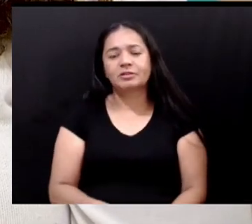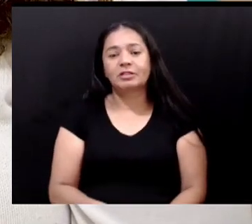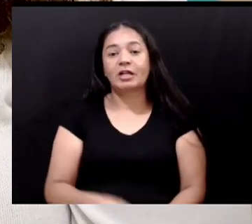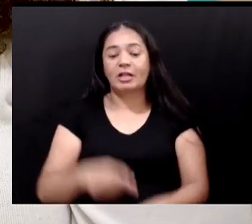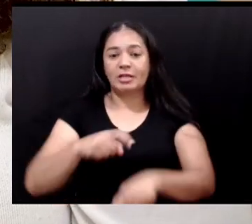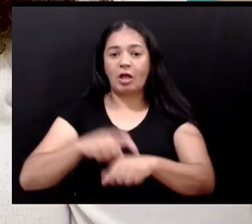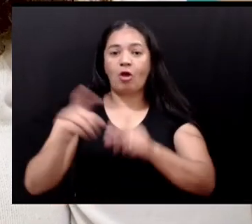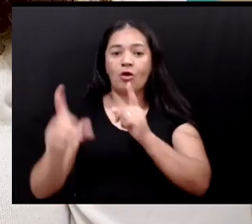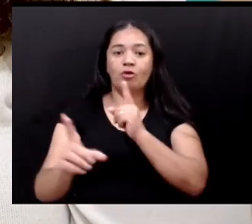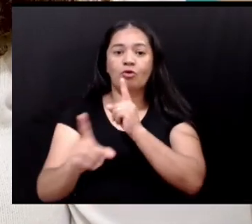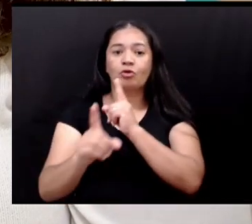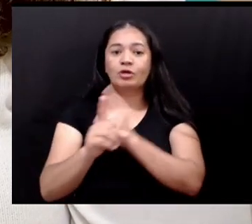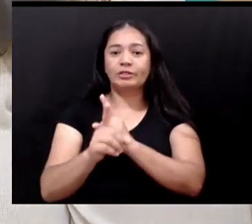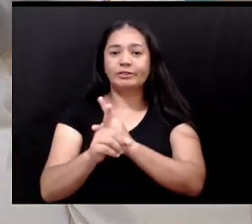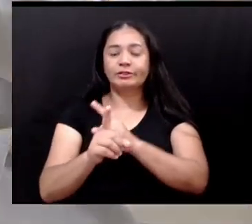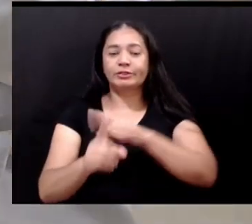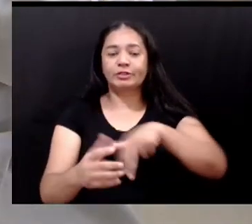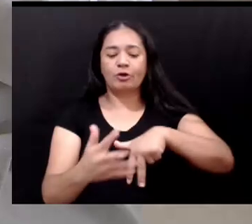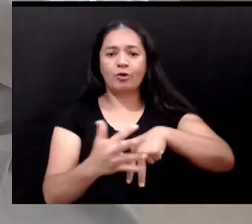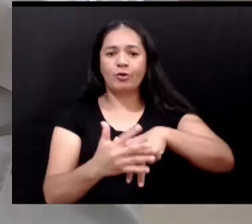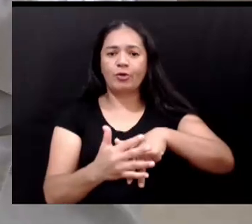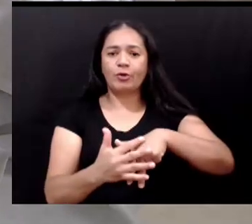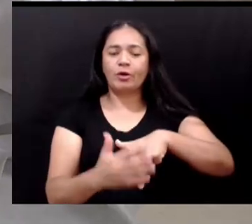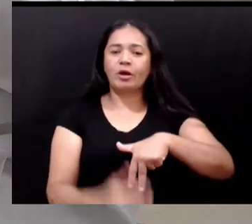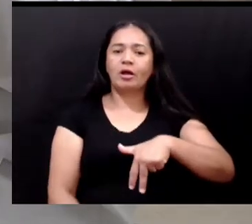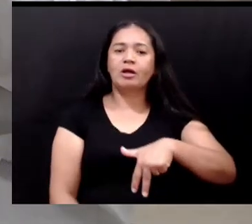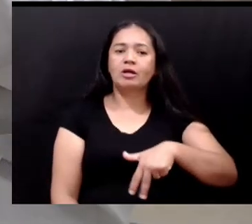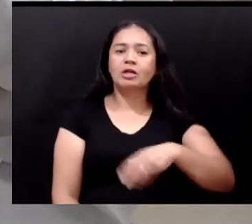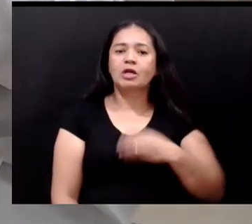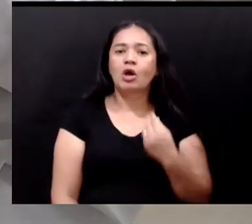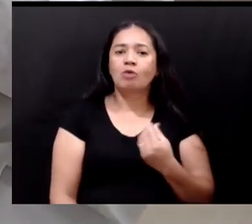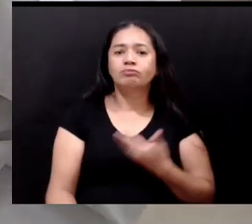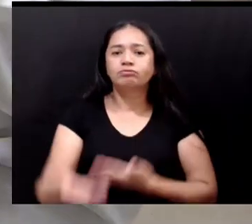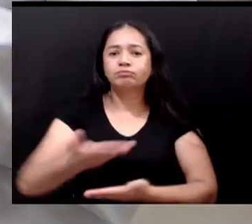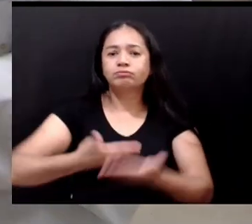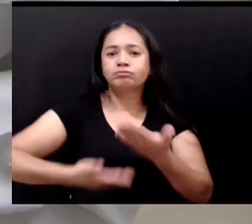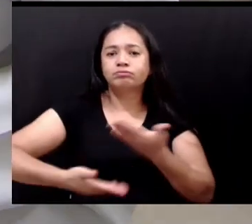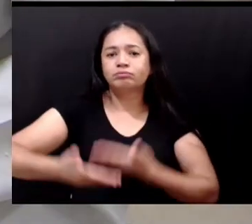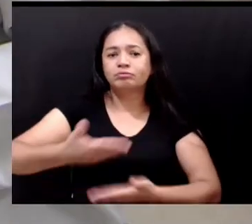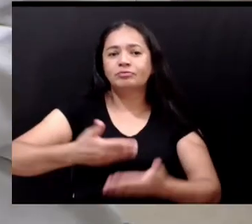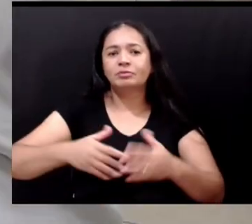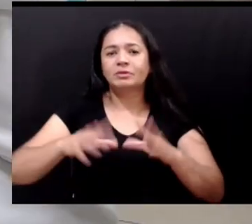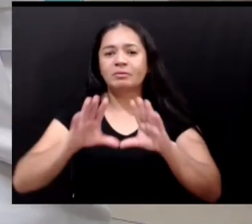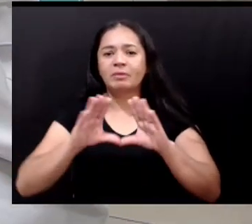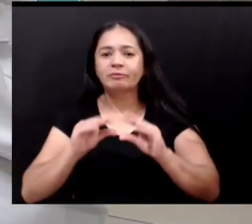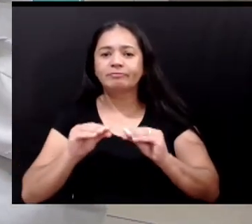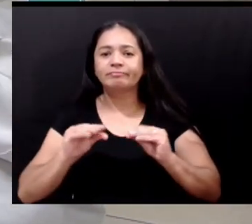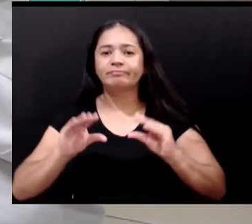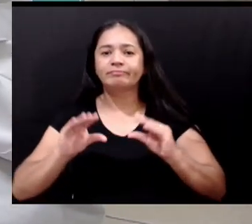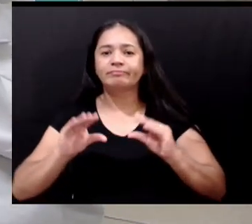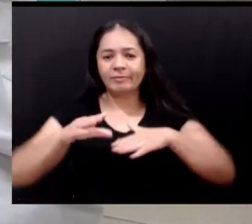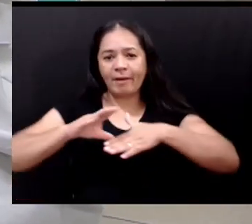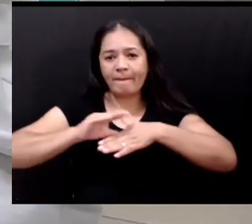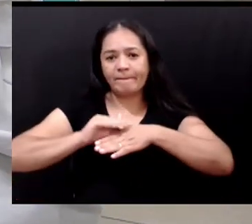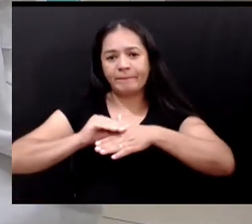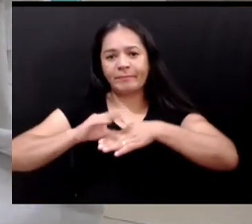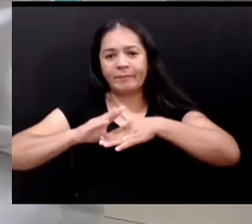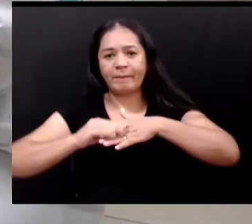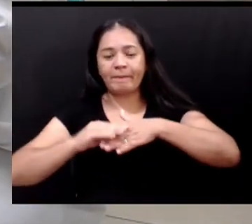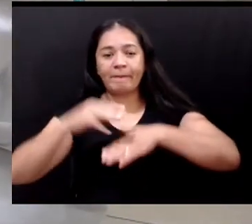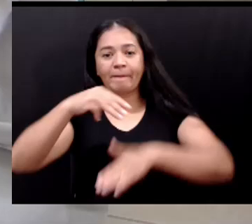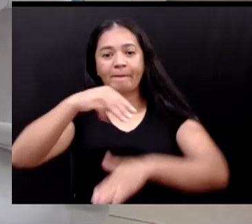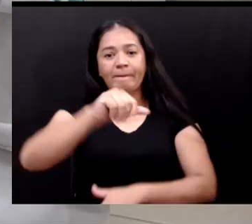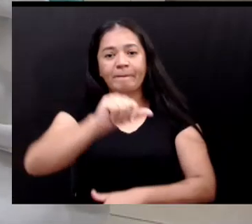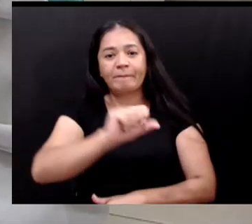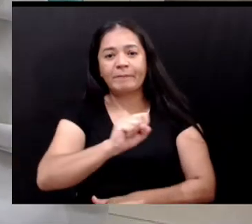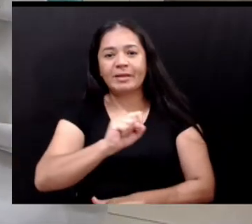o paciente, o cliente, envolve também massagem? Porque eu ouço as pessoas comentando que depois que saem da podologia, parece que saem